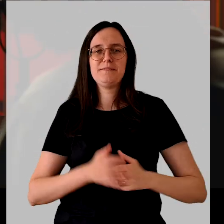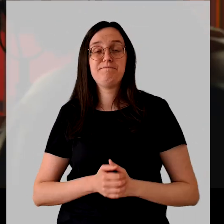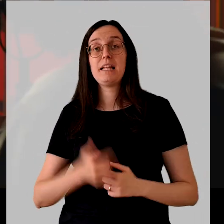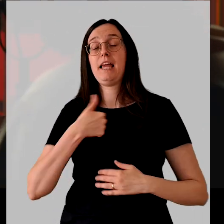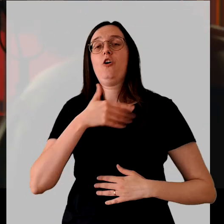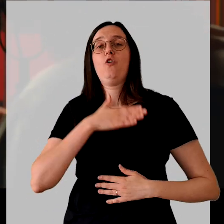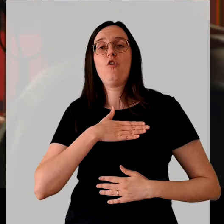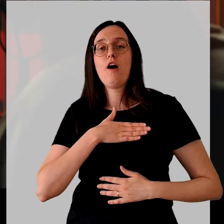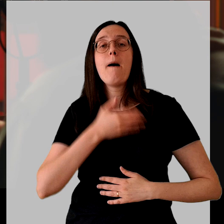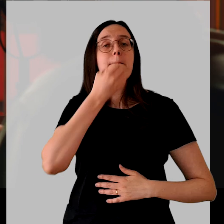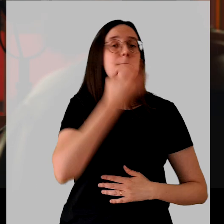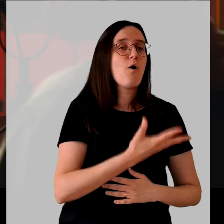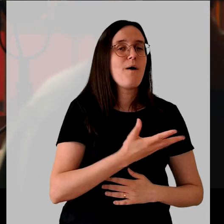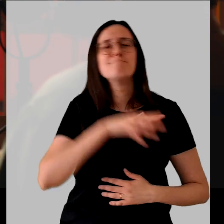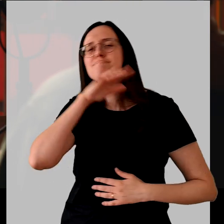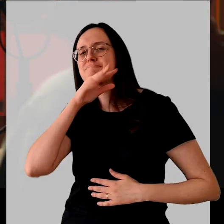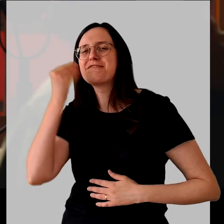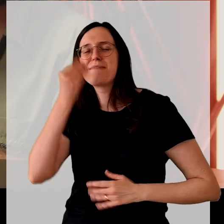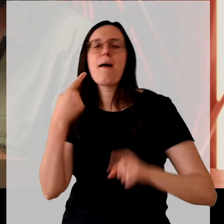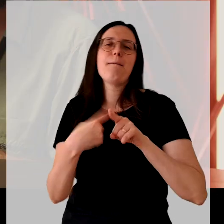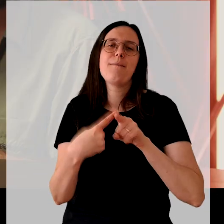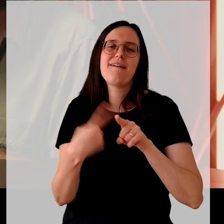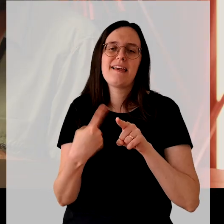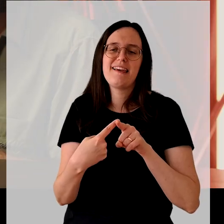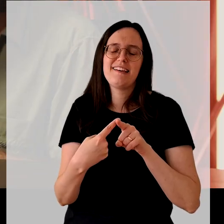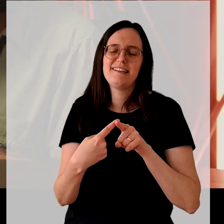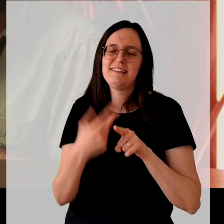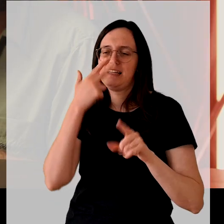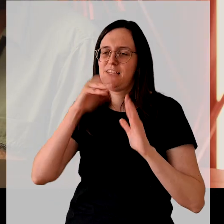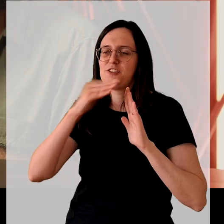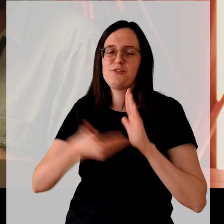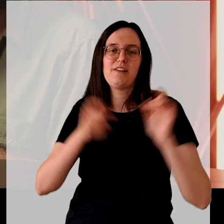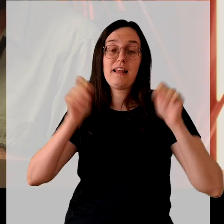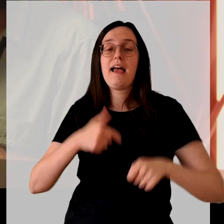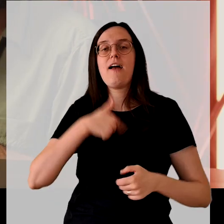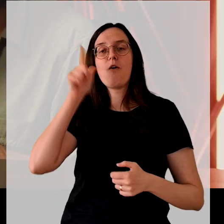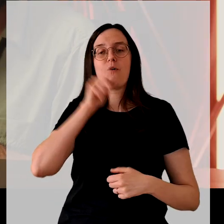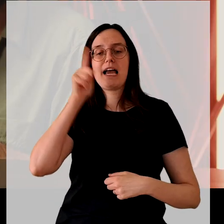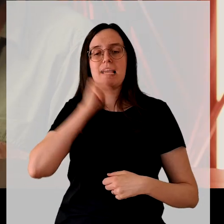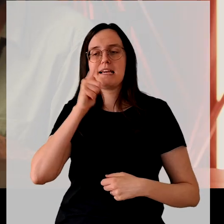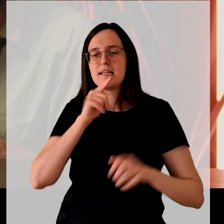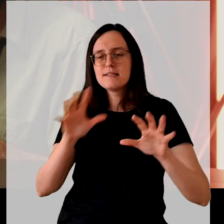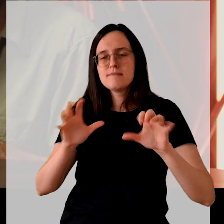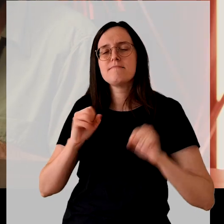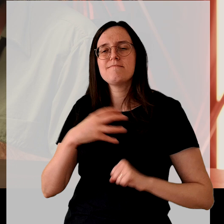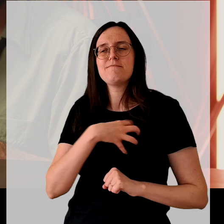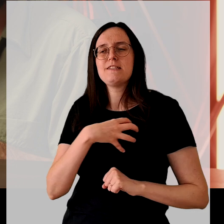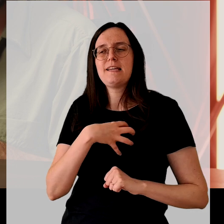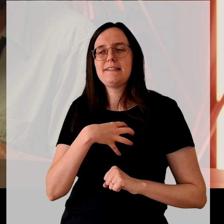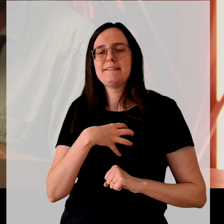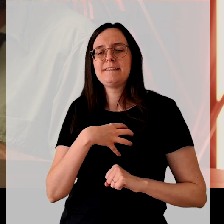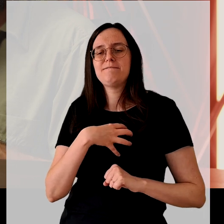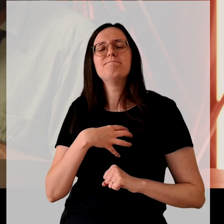gosto. Gosto das boas e das más experiências, assim, porque eu acho que tudo dá pra... Eu consigo pegar isso